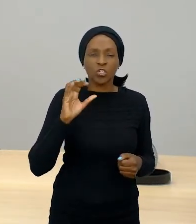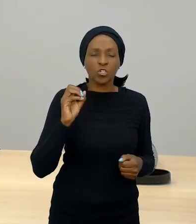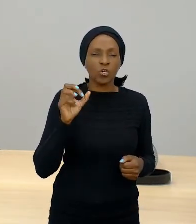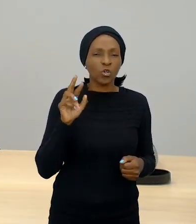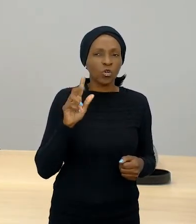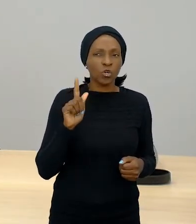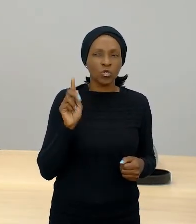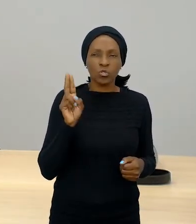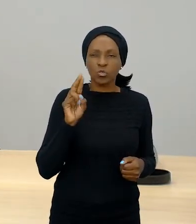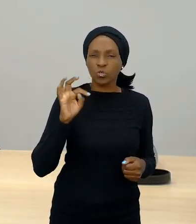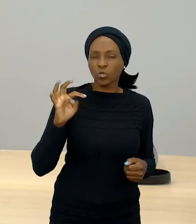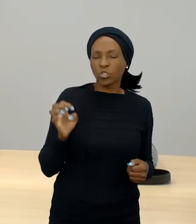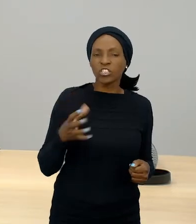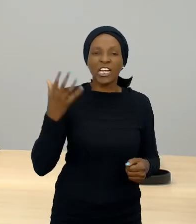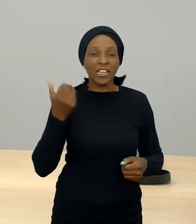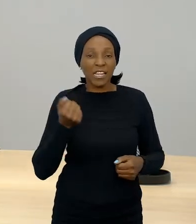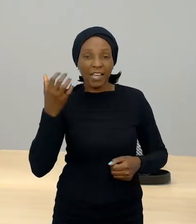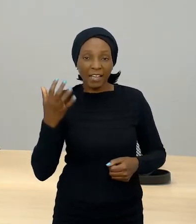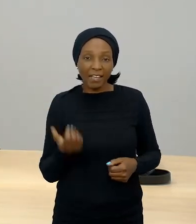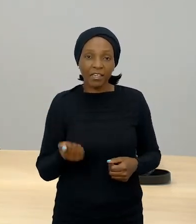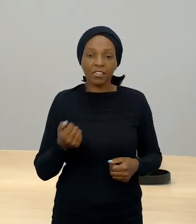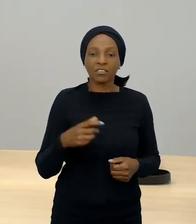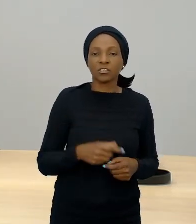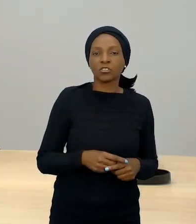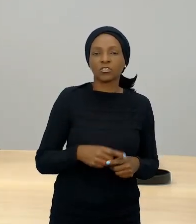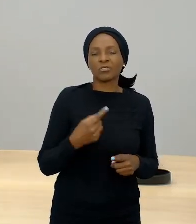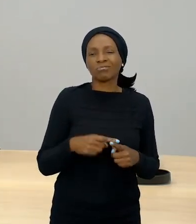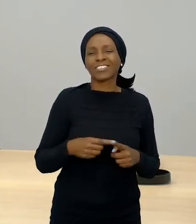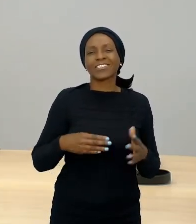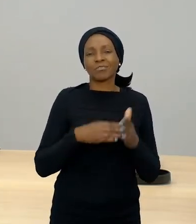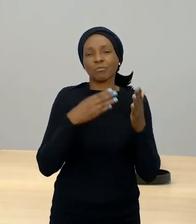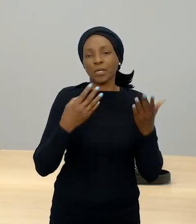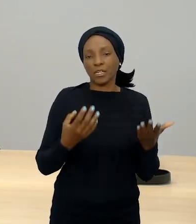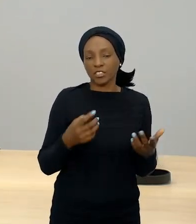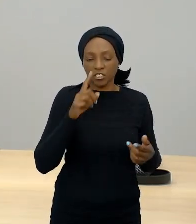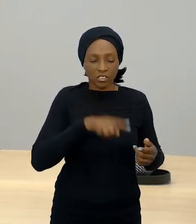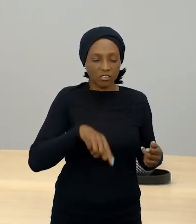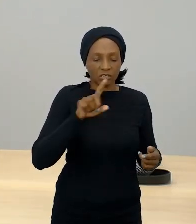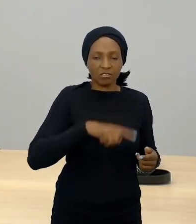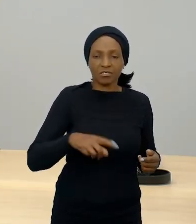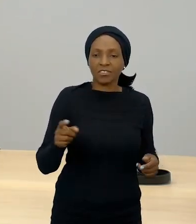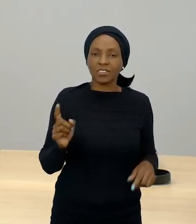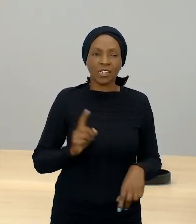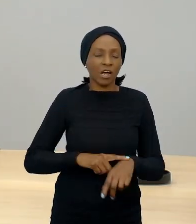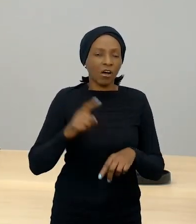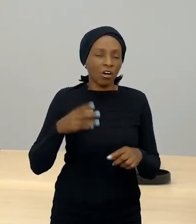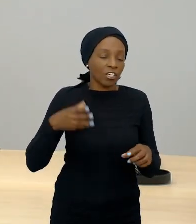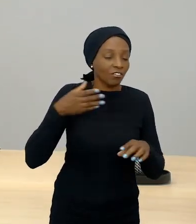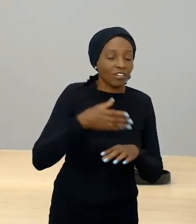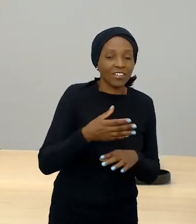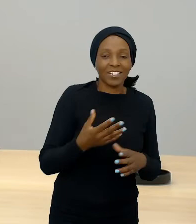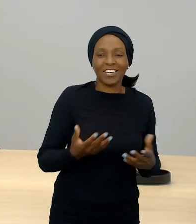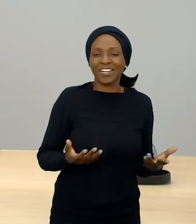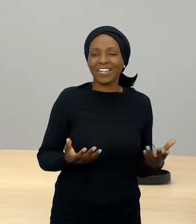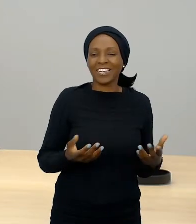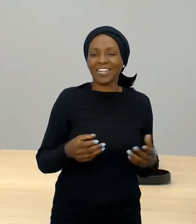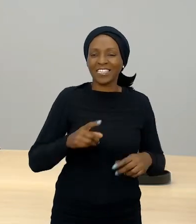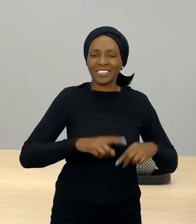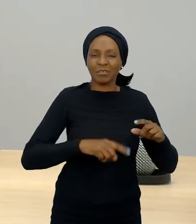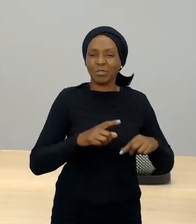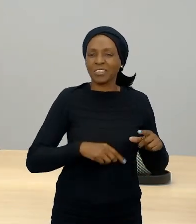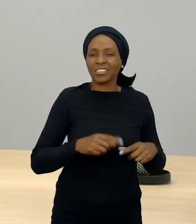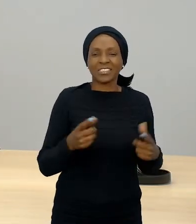leite, ok? Senão inviabiliza aí o processo de reciclagem, né, porque na hora que chega na cooperativa, né, esse material